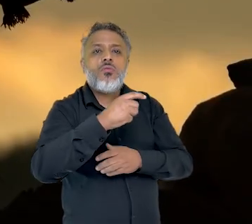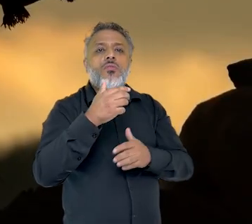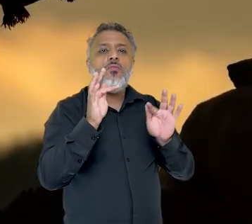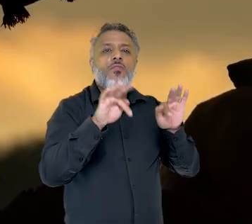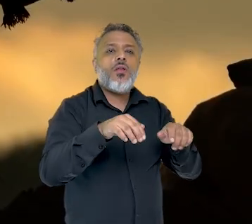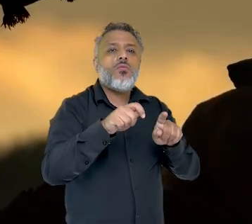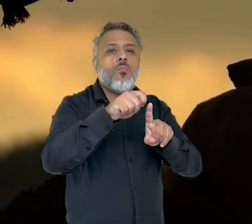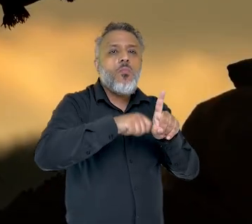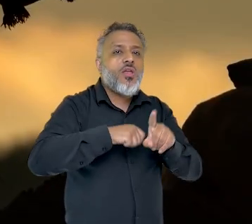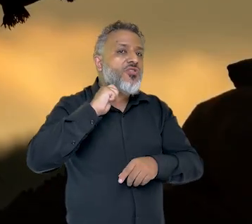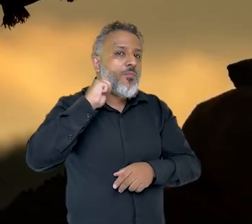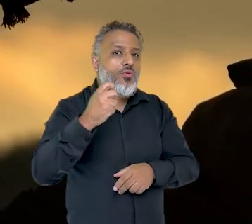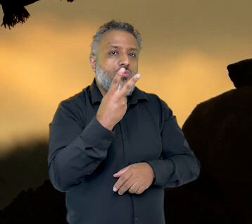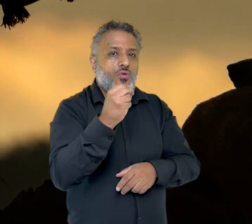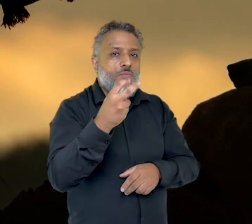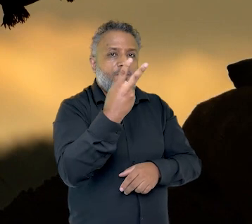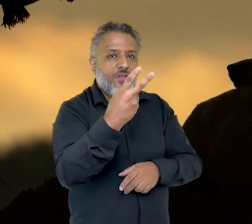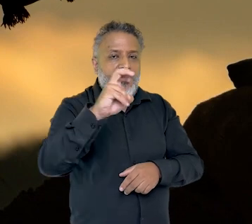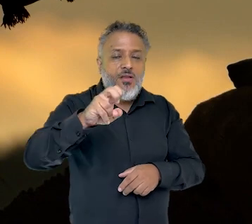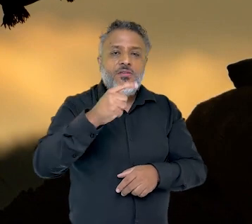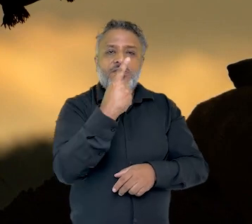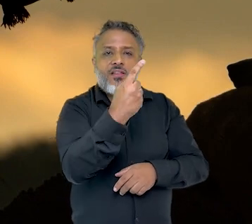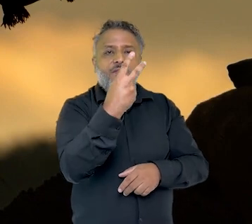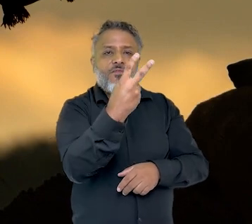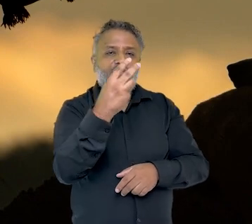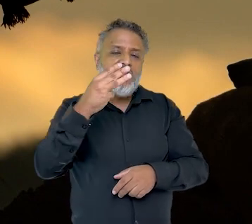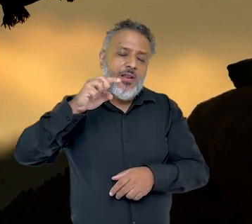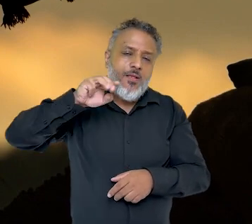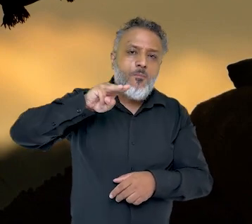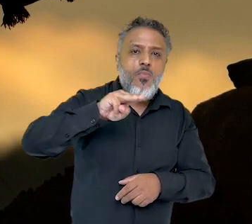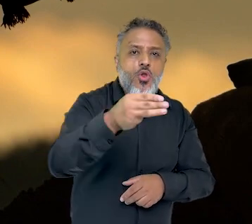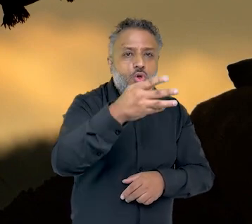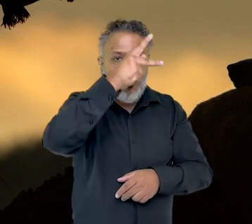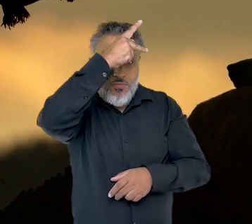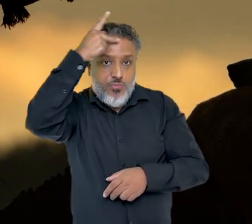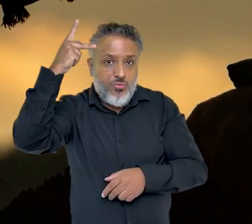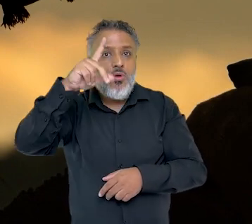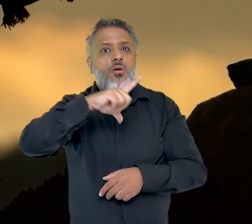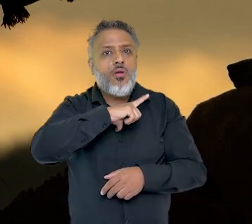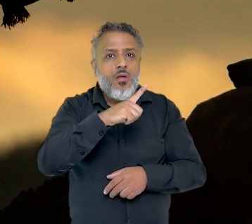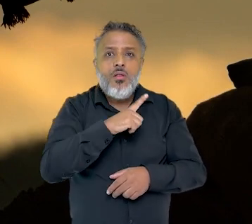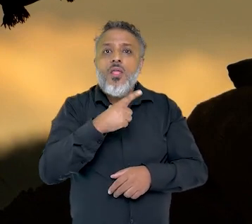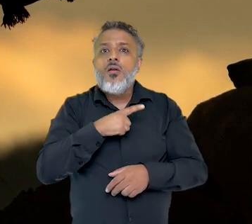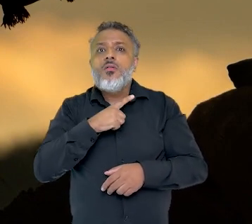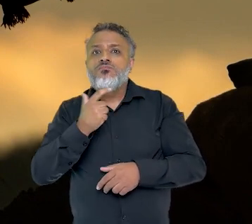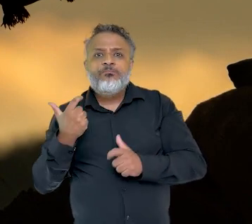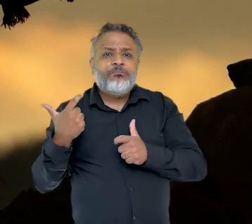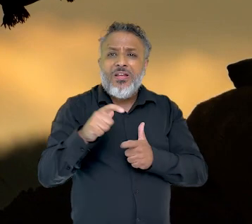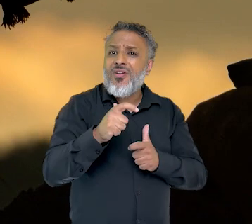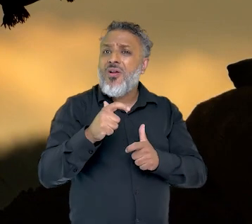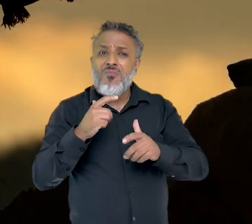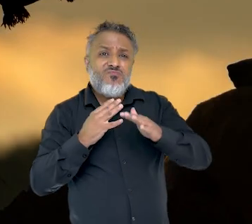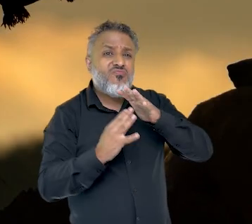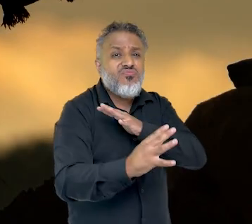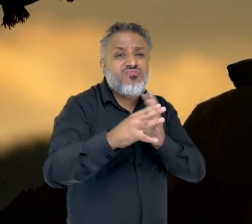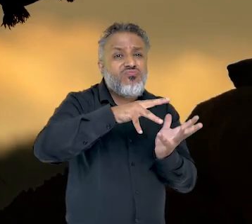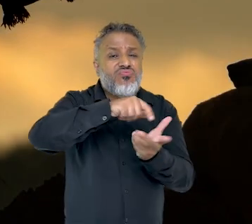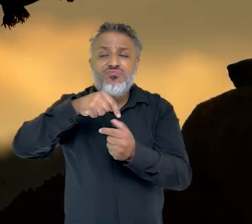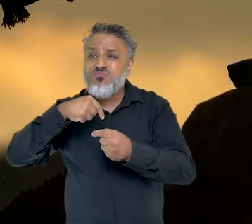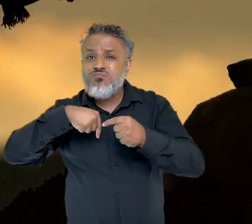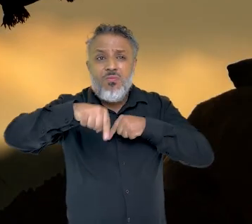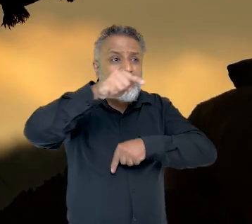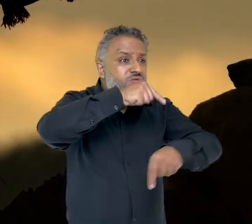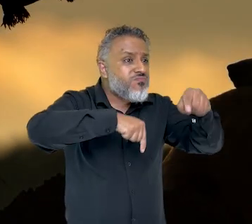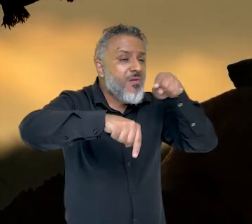de 2025, mais de 123 milhões de pessoas estavam deslocadas à força no mundo. Isso equivale